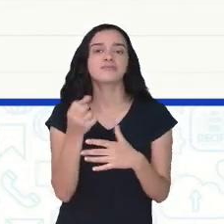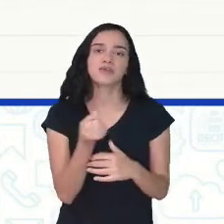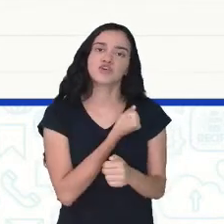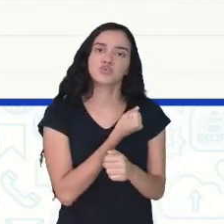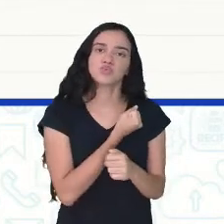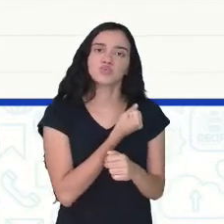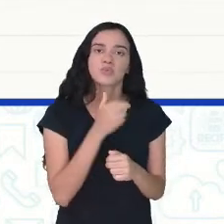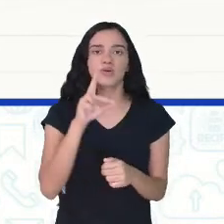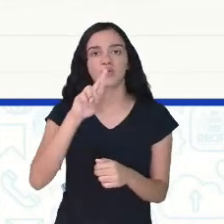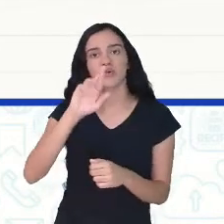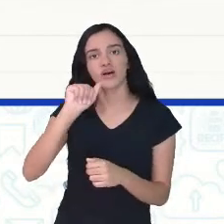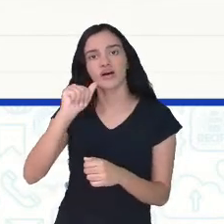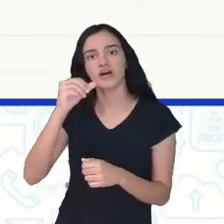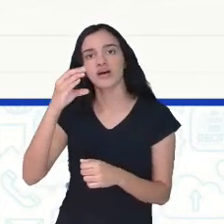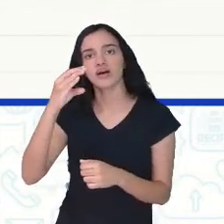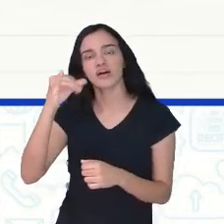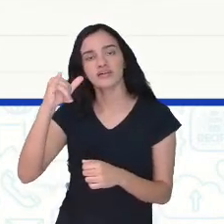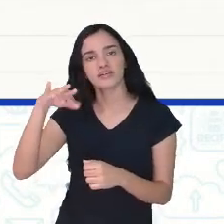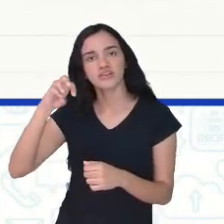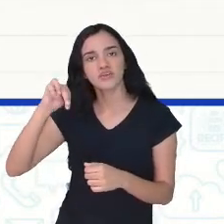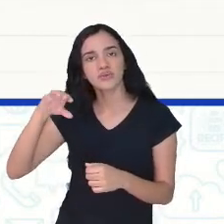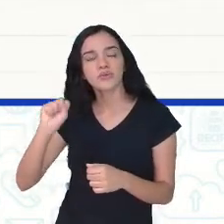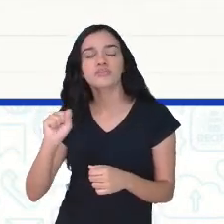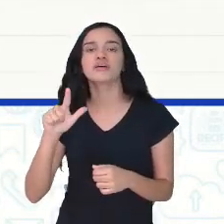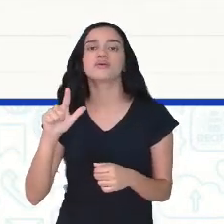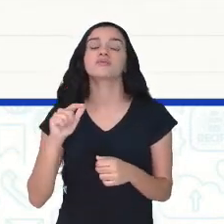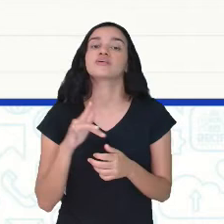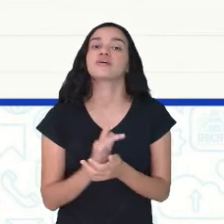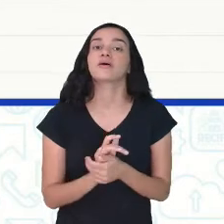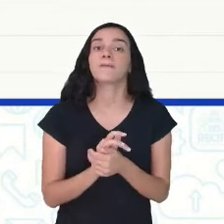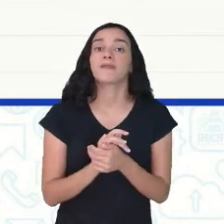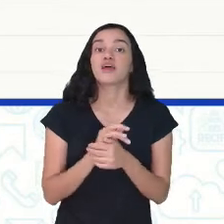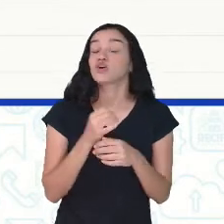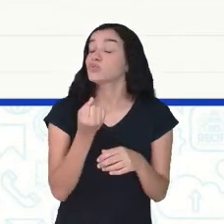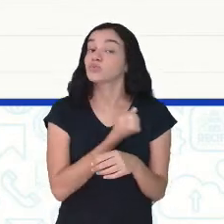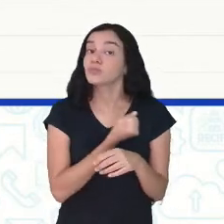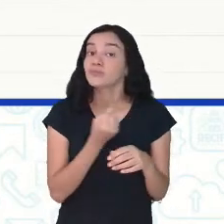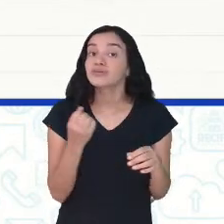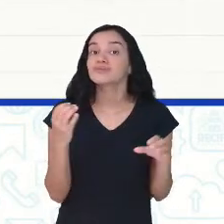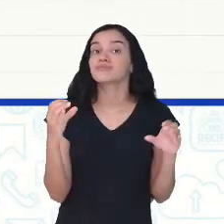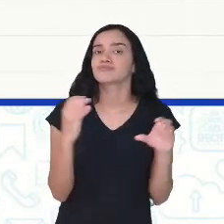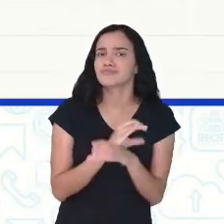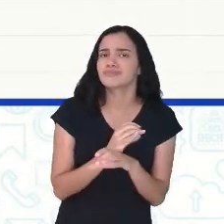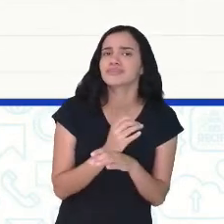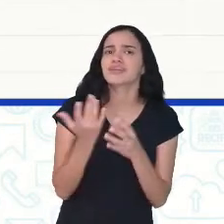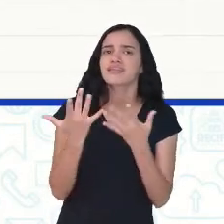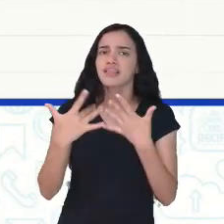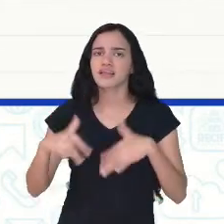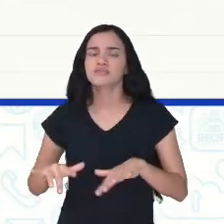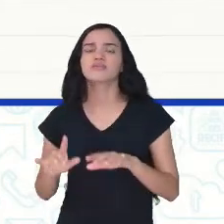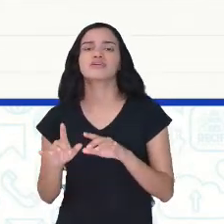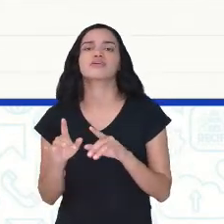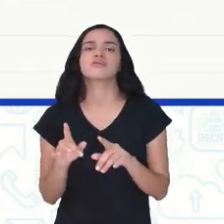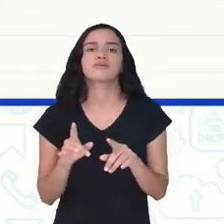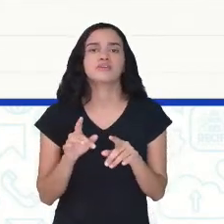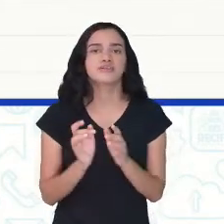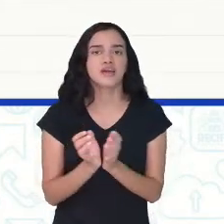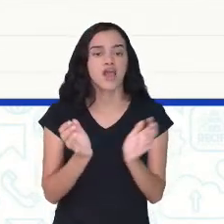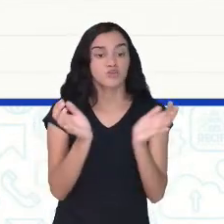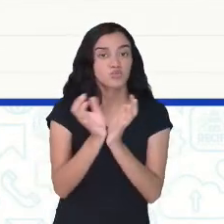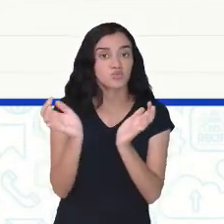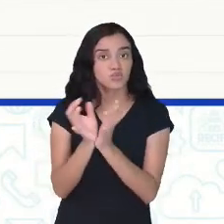número racional, ele faz parte, o número inteiro e o número natural fazem parte dos